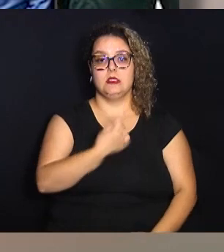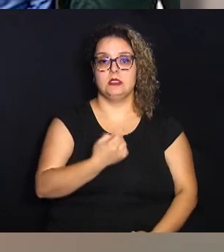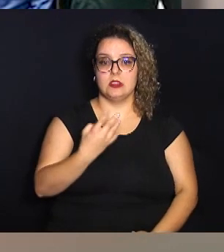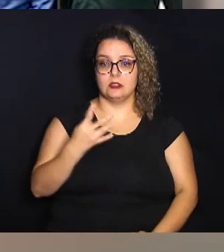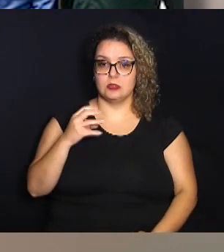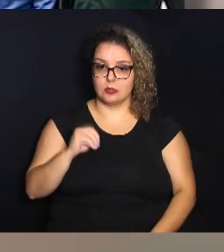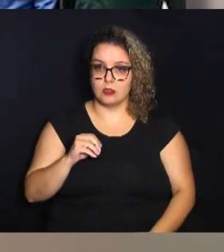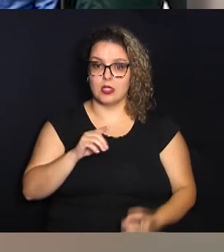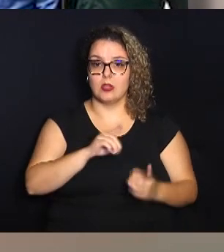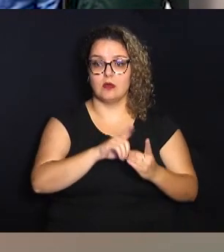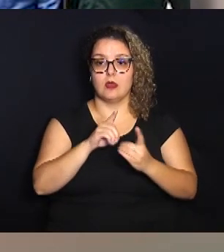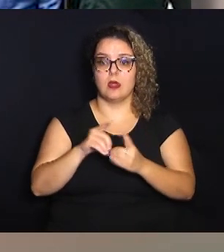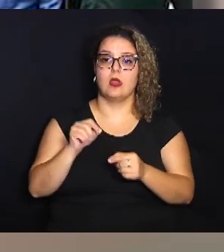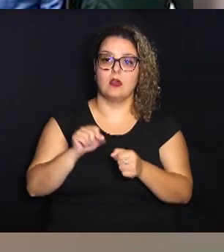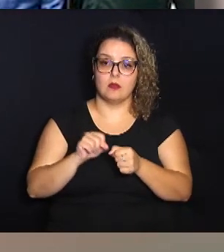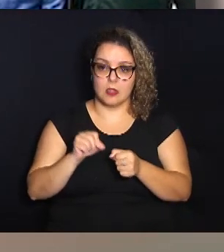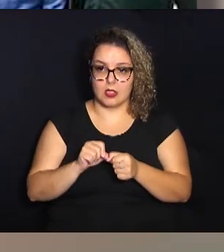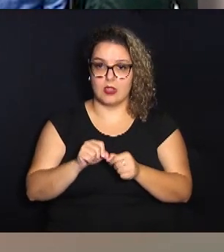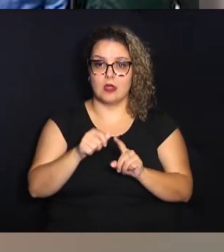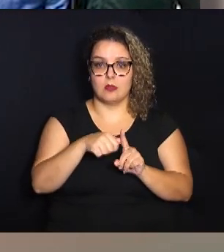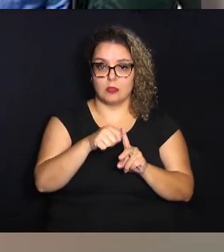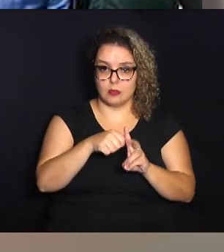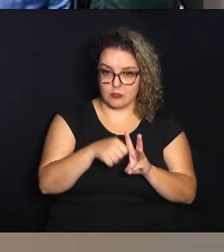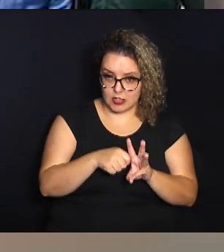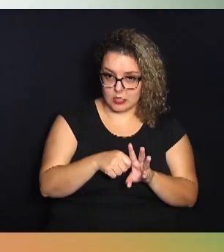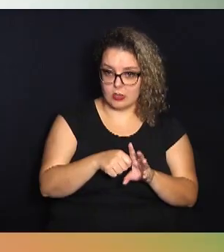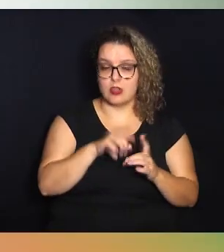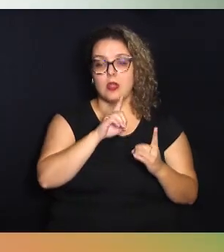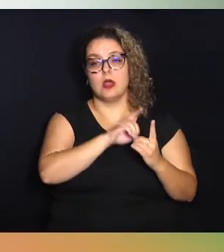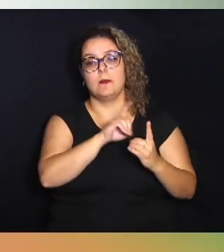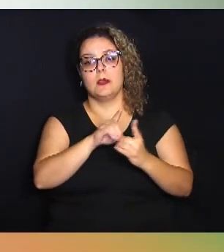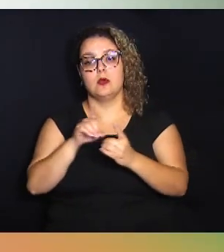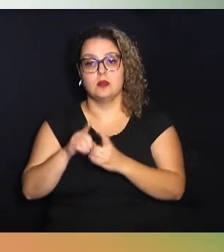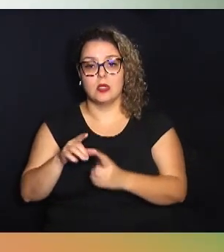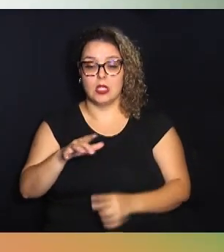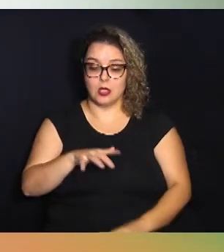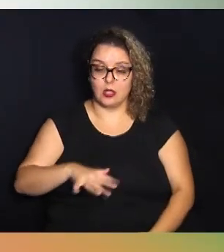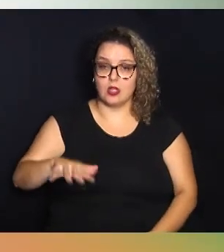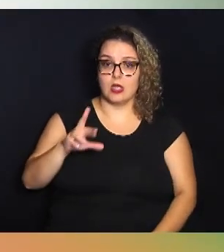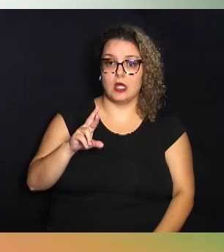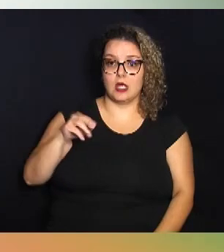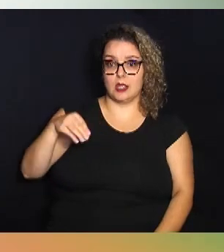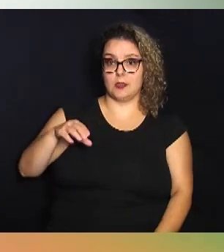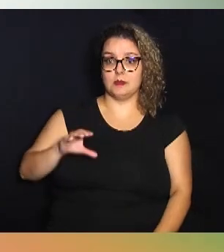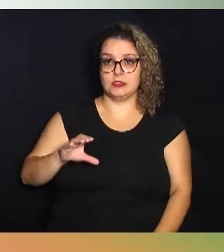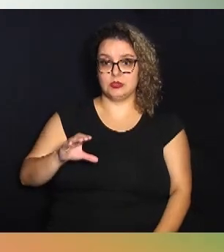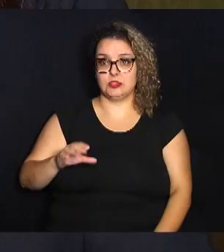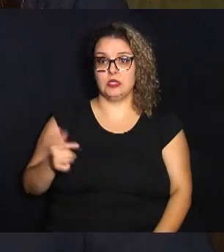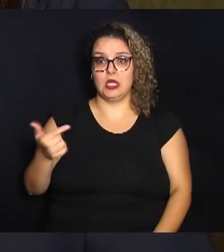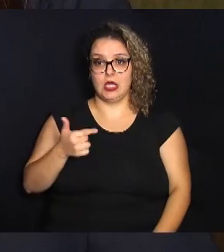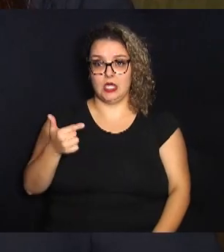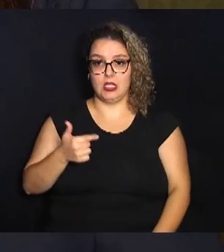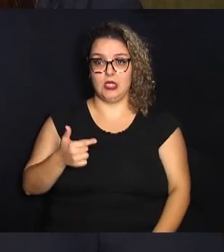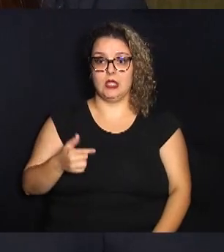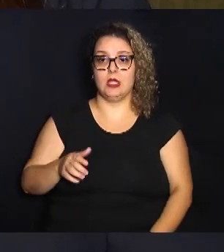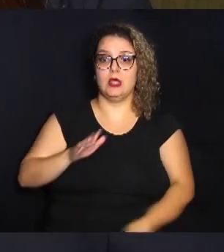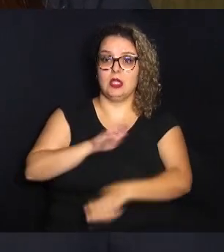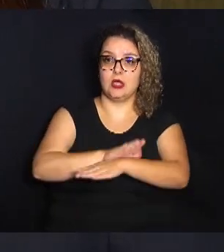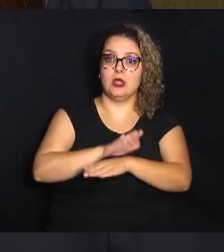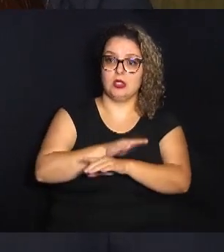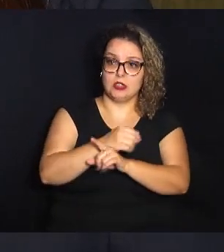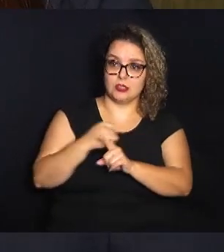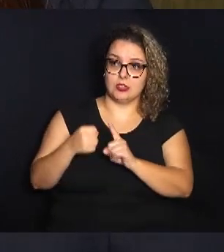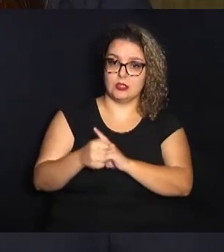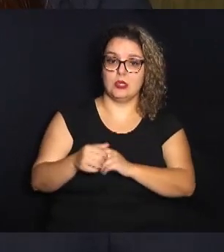140 atendimentos são realizados por mês abrangendo também a região metropolitana segundo a